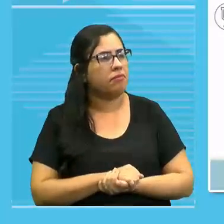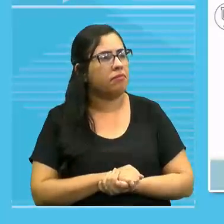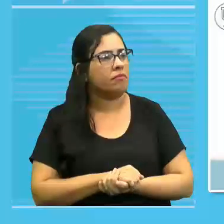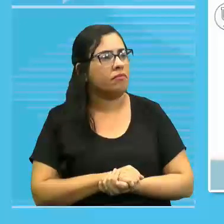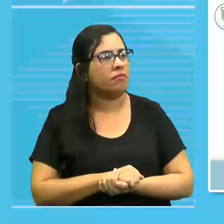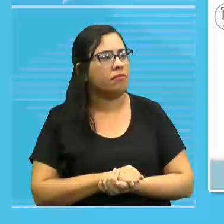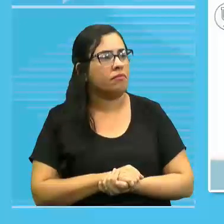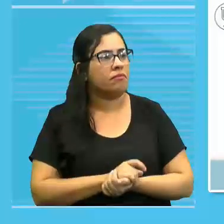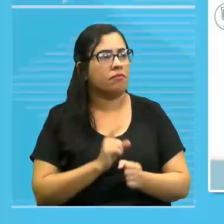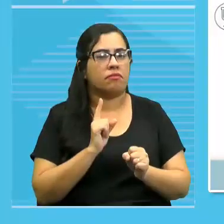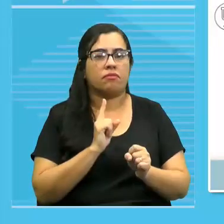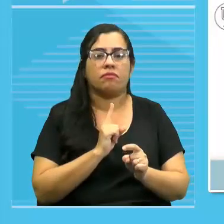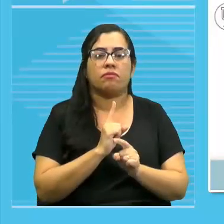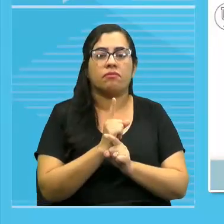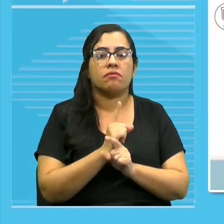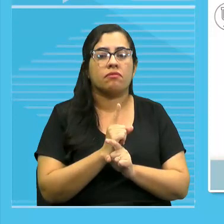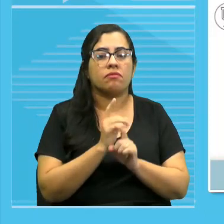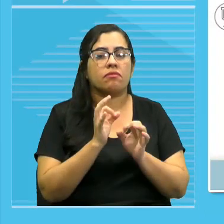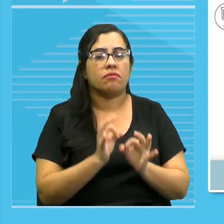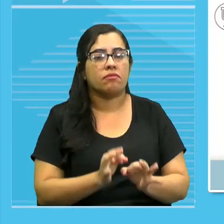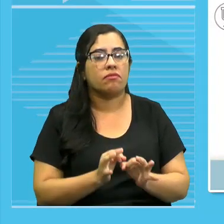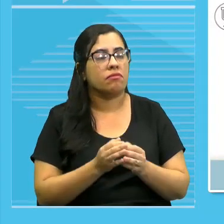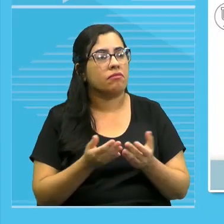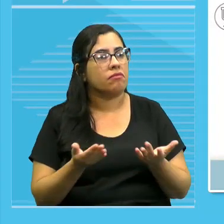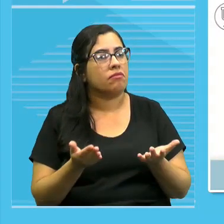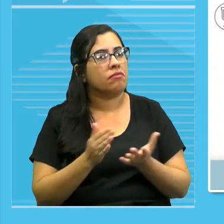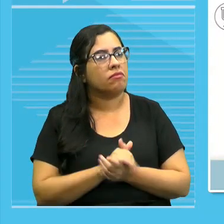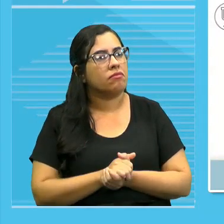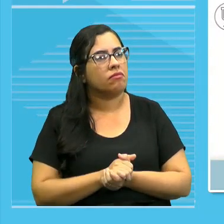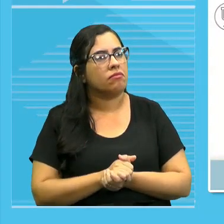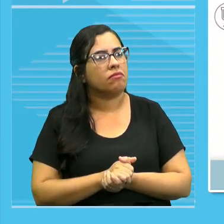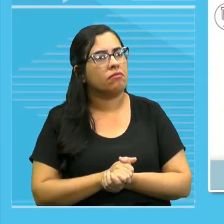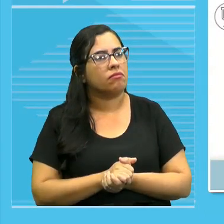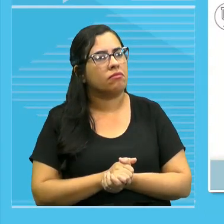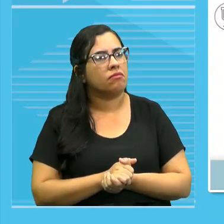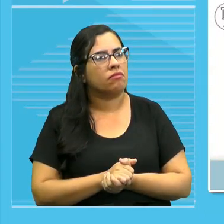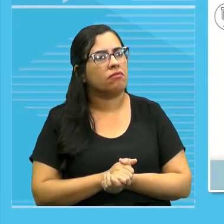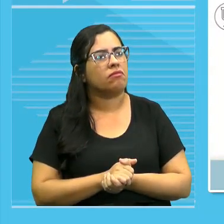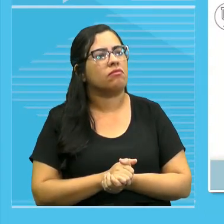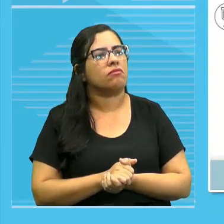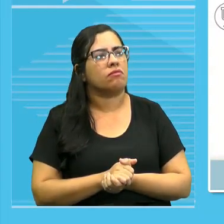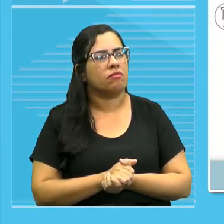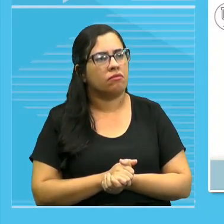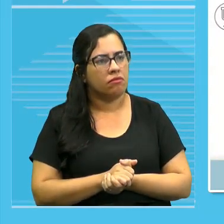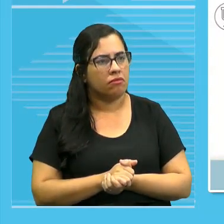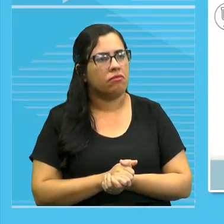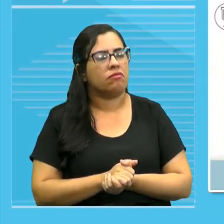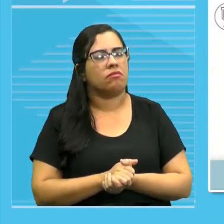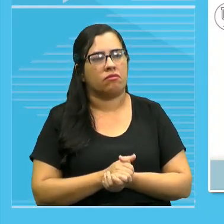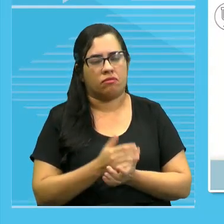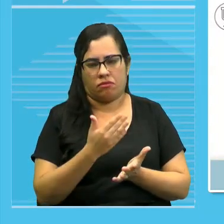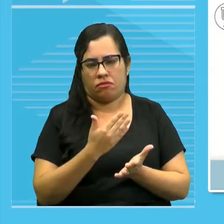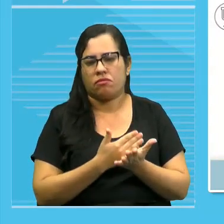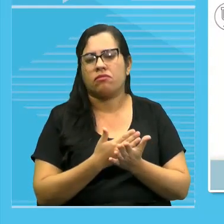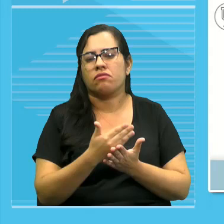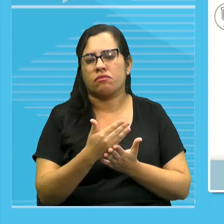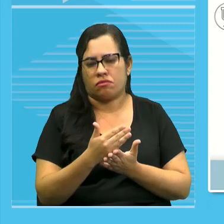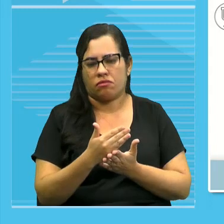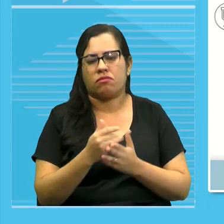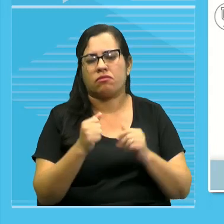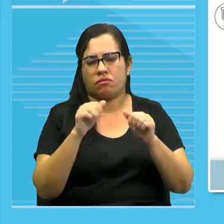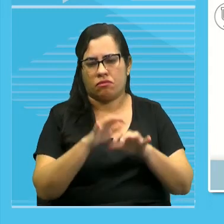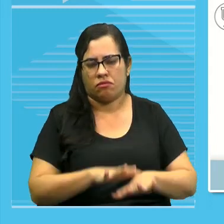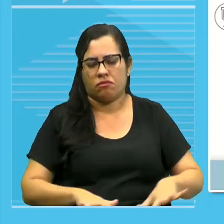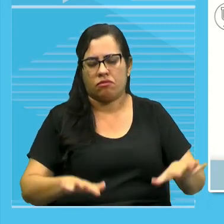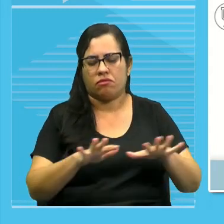onde é que onde é que é confirma né vai para cá tá a partir daqui para o público em geral